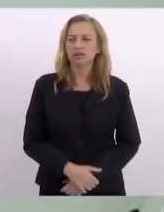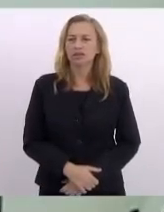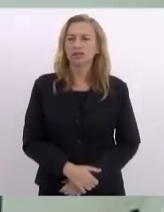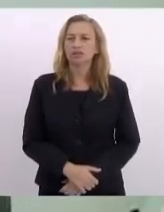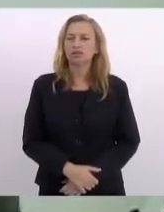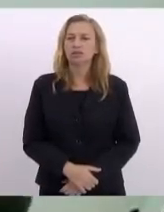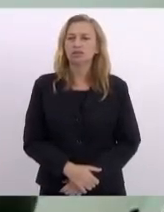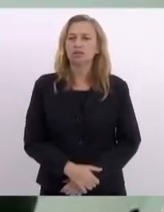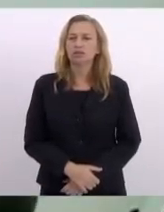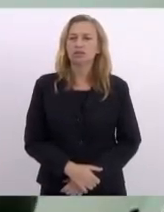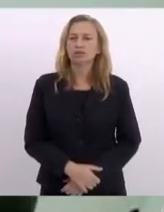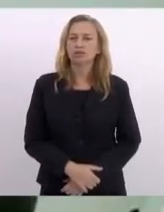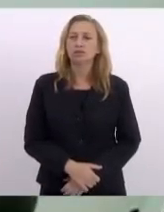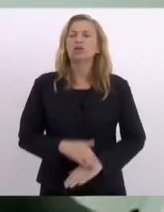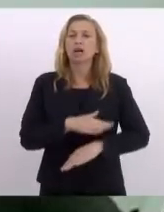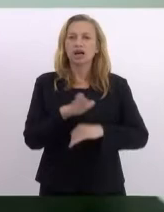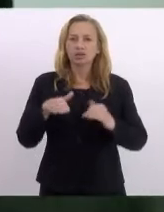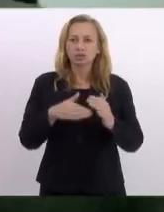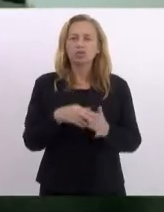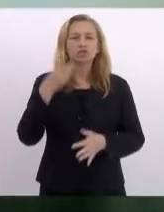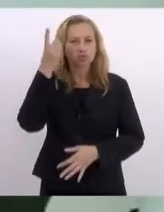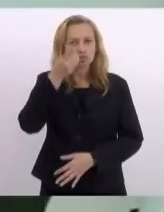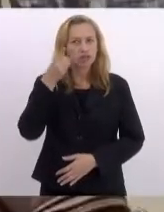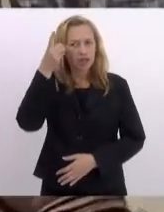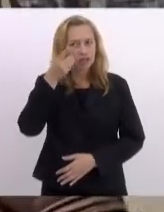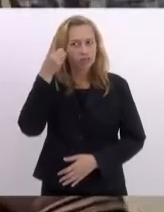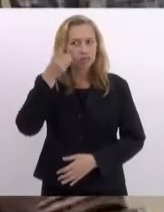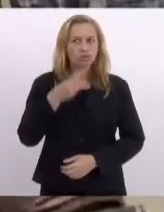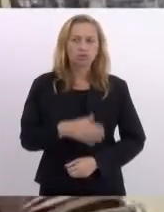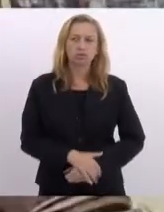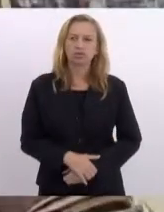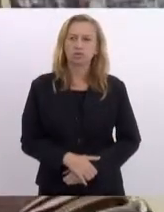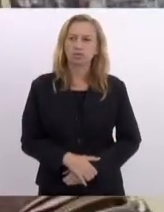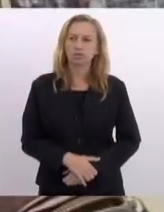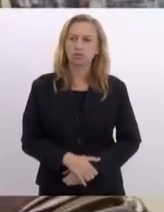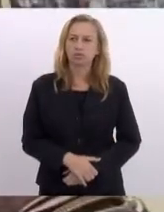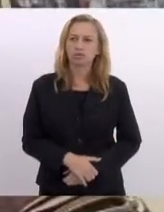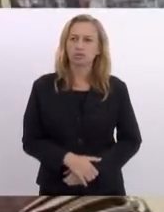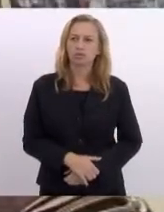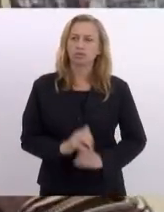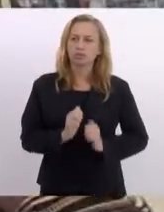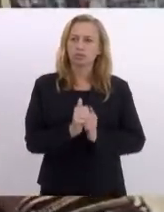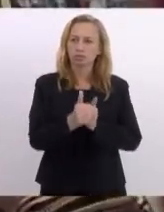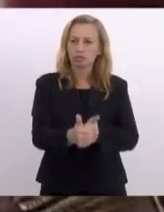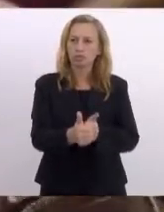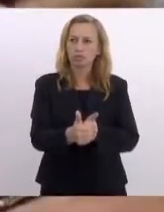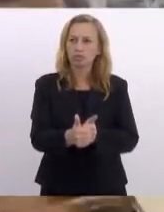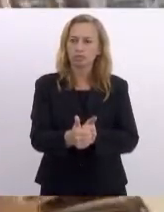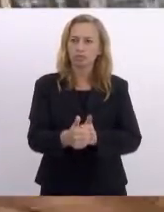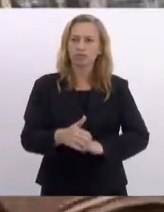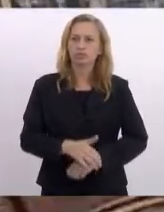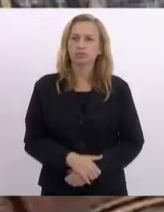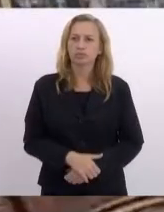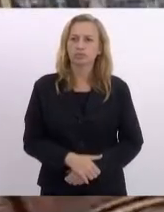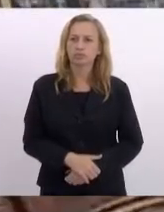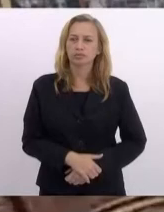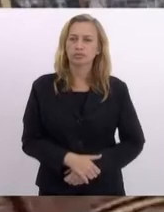senhoras e senhores deputados que nos acompanham